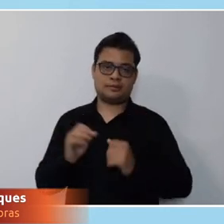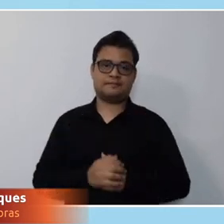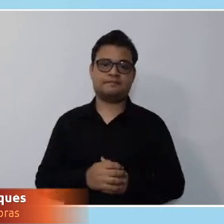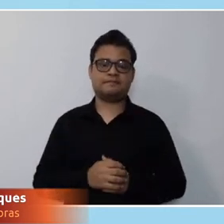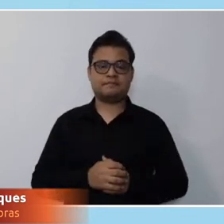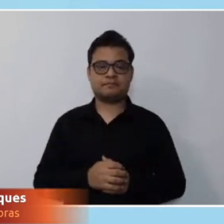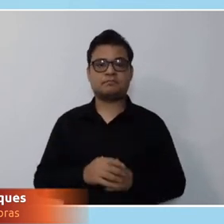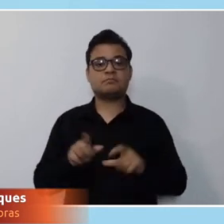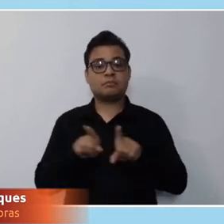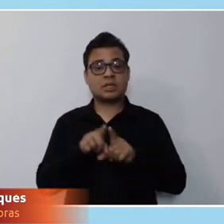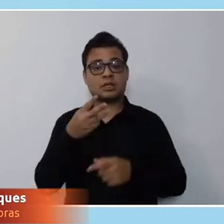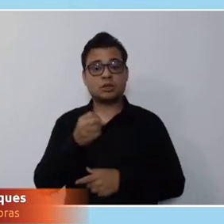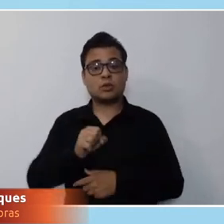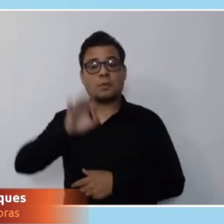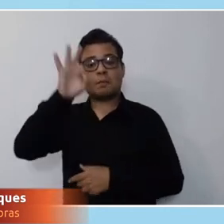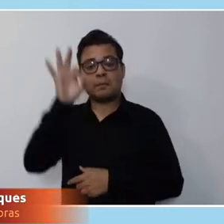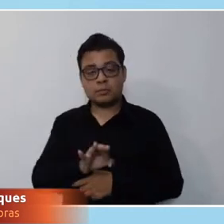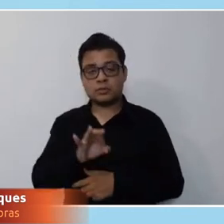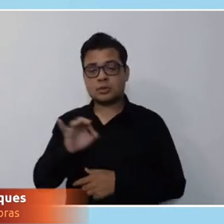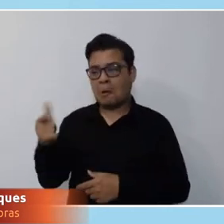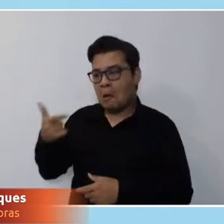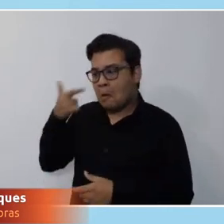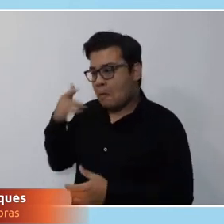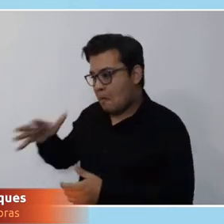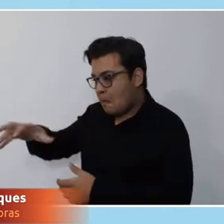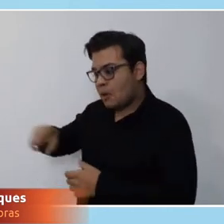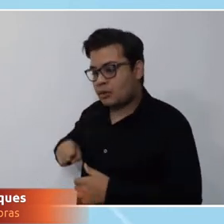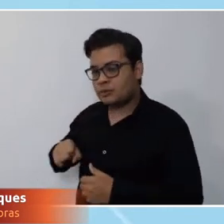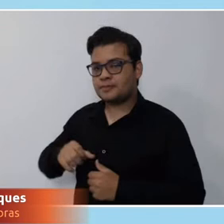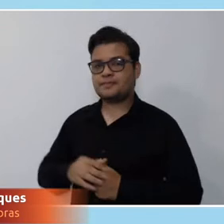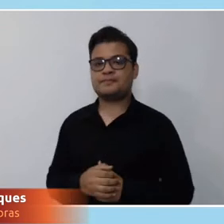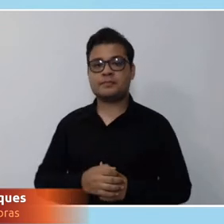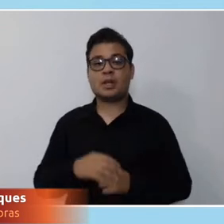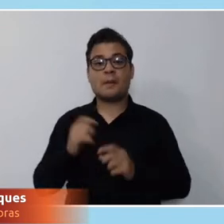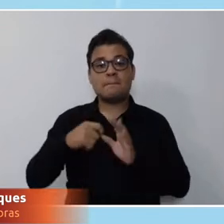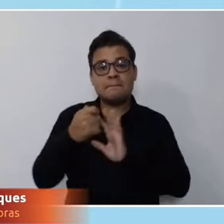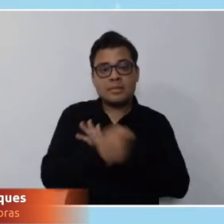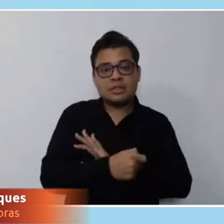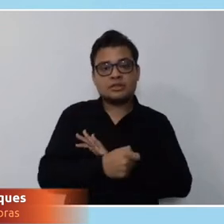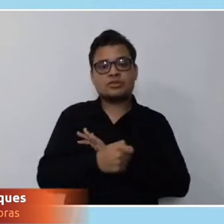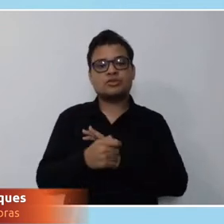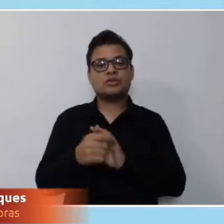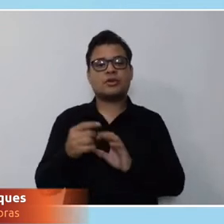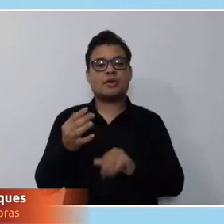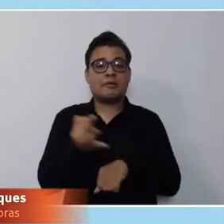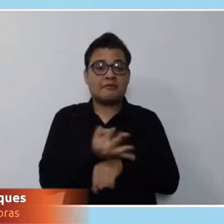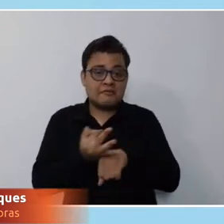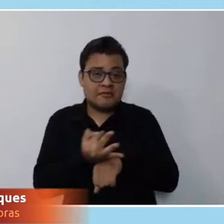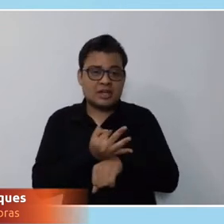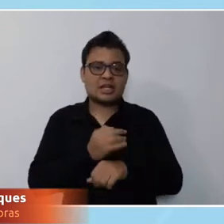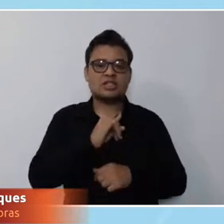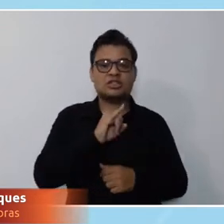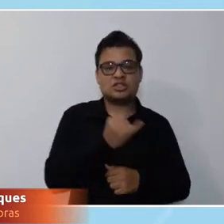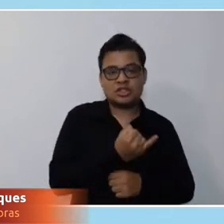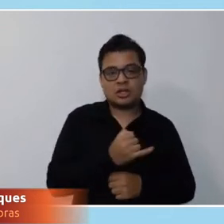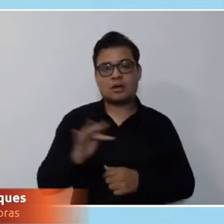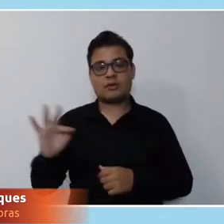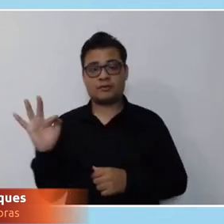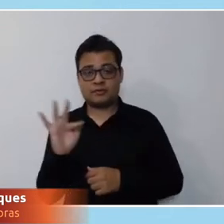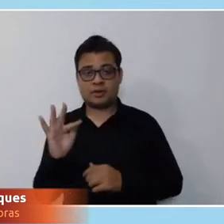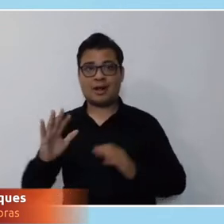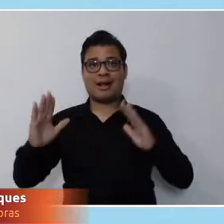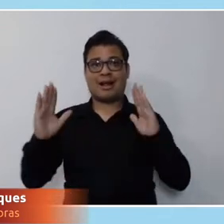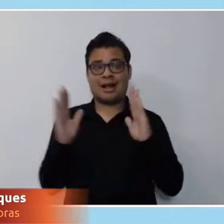casos. Nos meses de férias, como janeiro e fevereiro, é o momento em que os imóveis costumam ficar vazios e